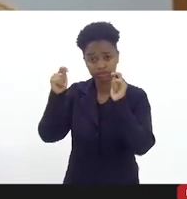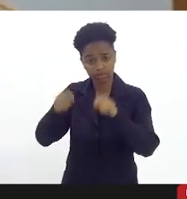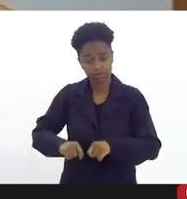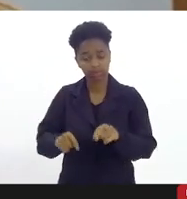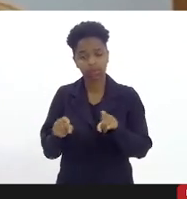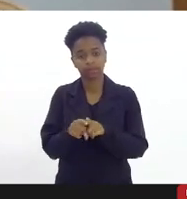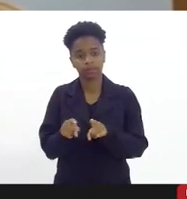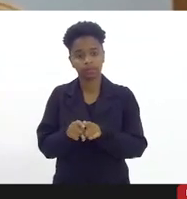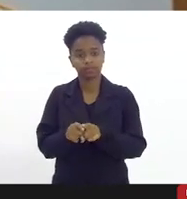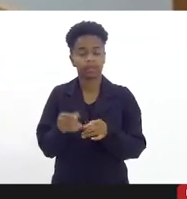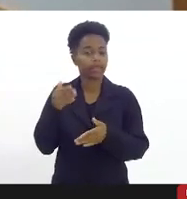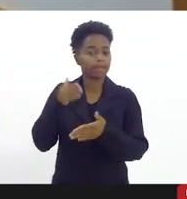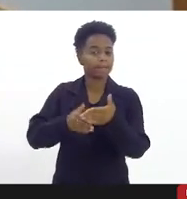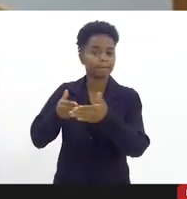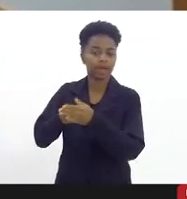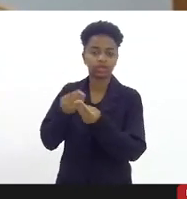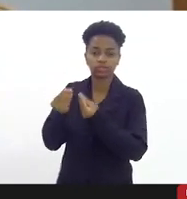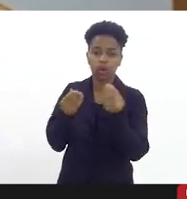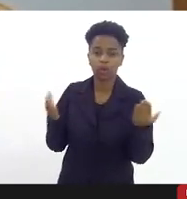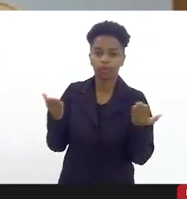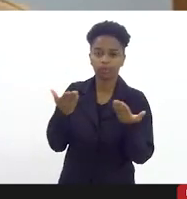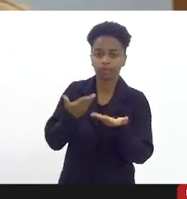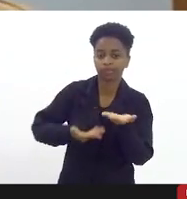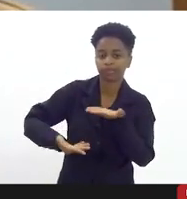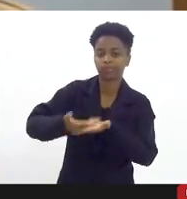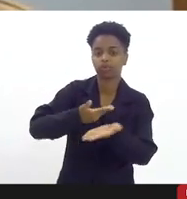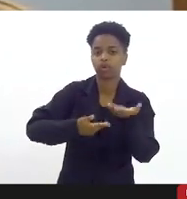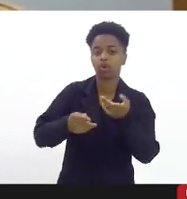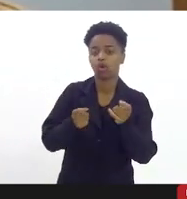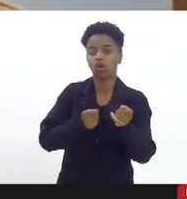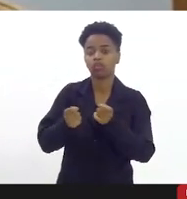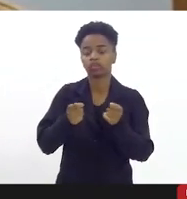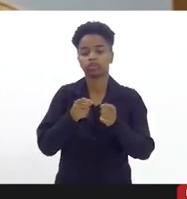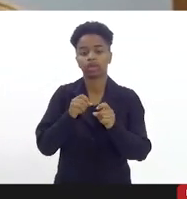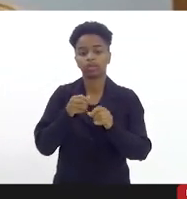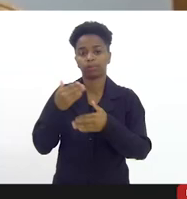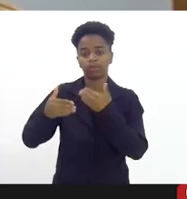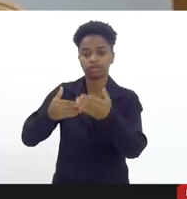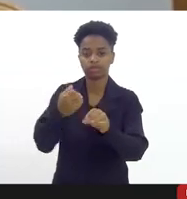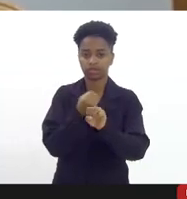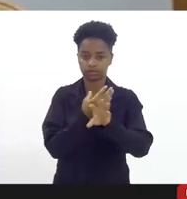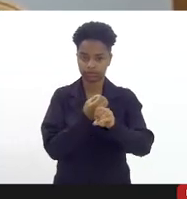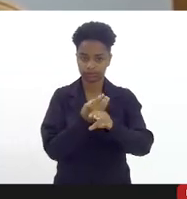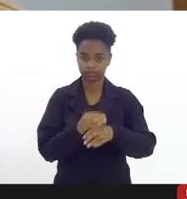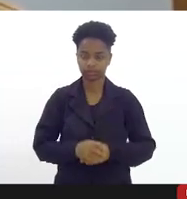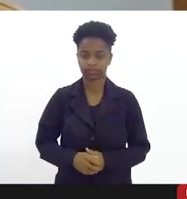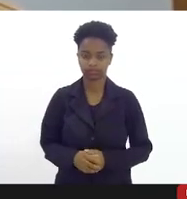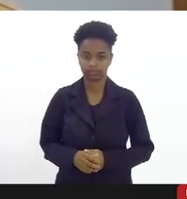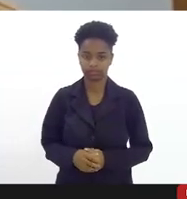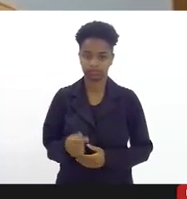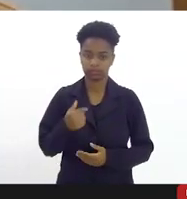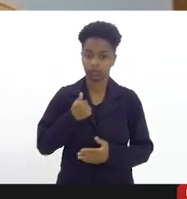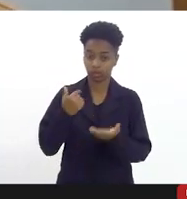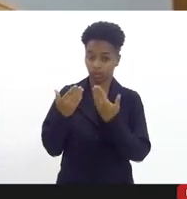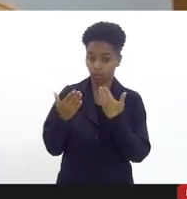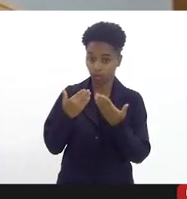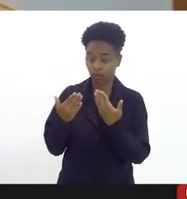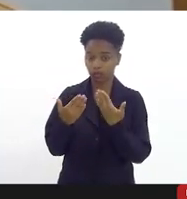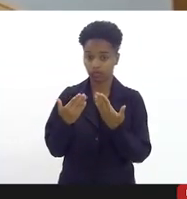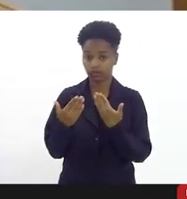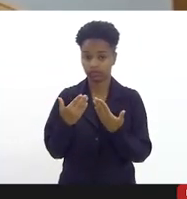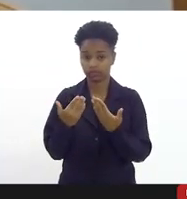a sua a sua dinâmica e a sua o seu controle sobre o processo de ensino-aprendizagem eu tava conversando com